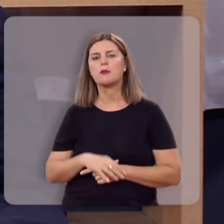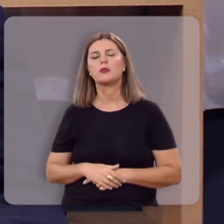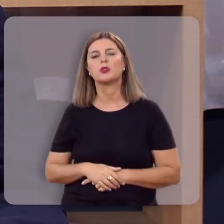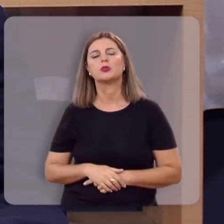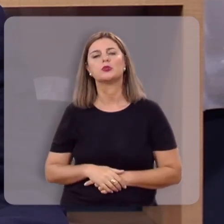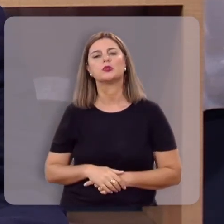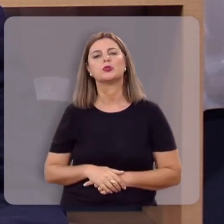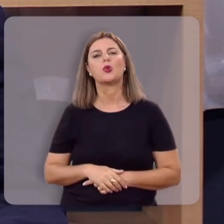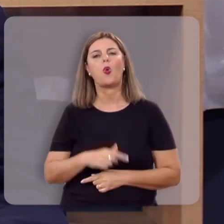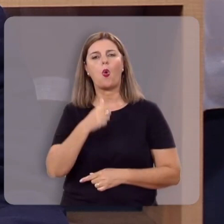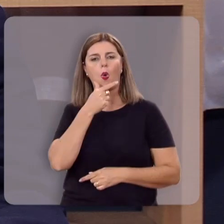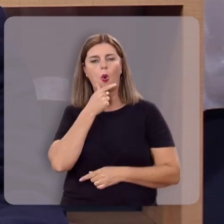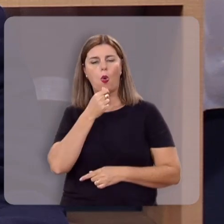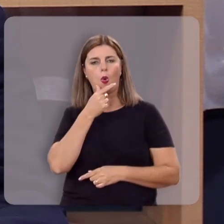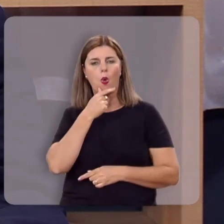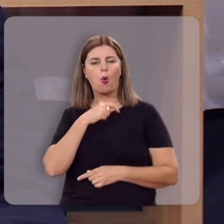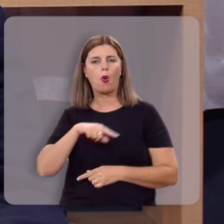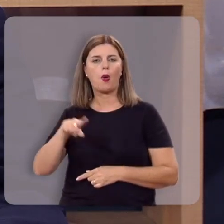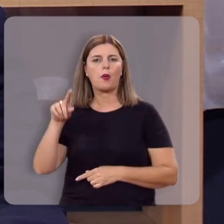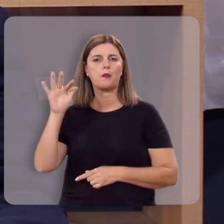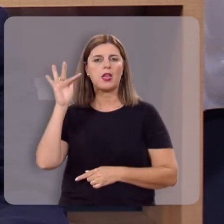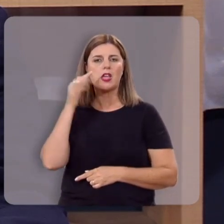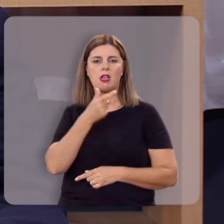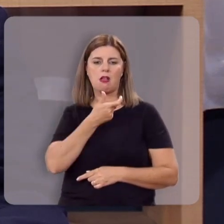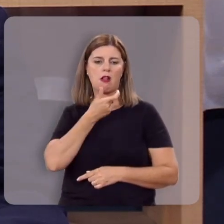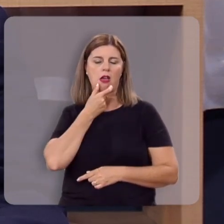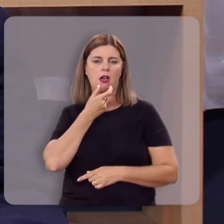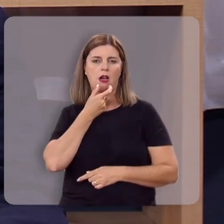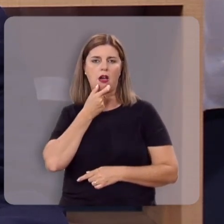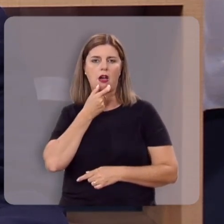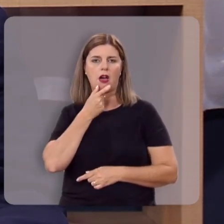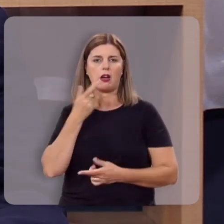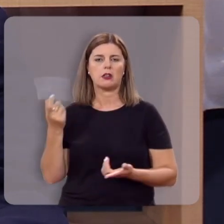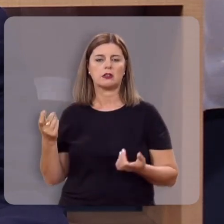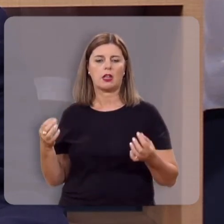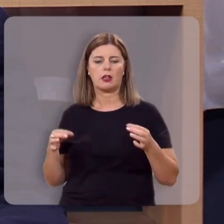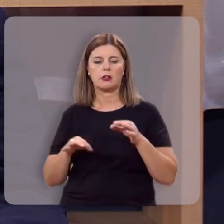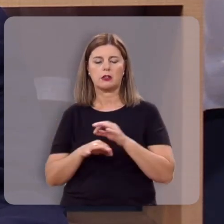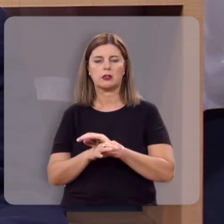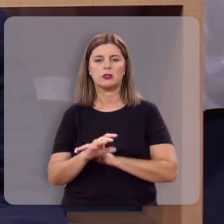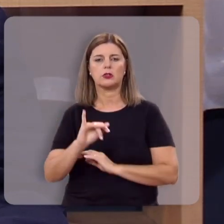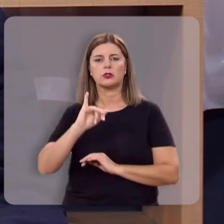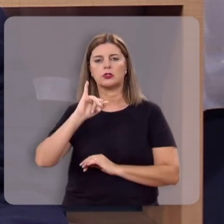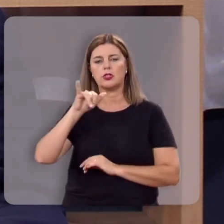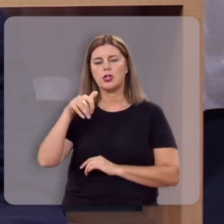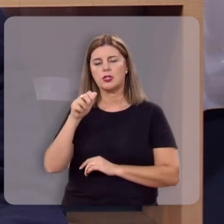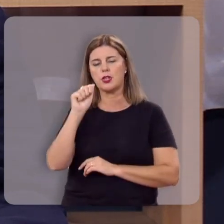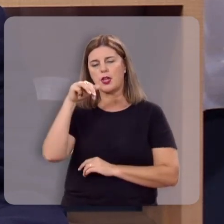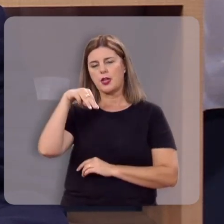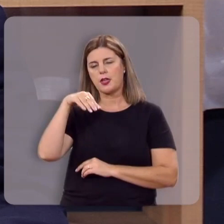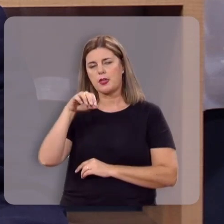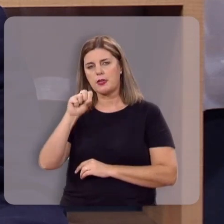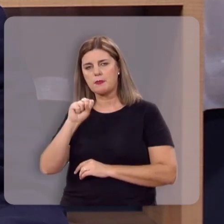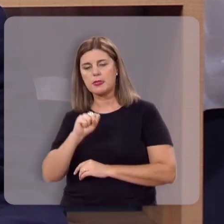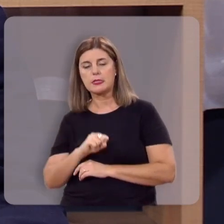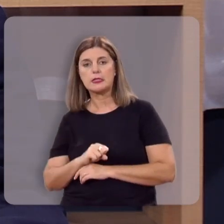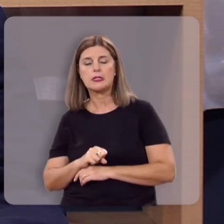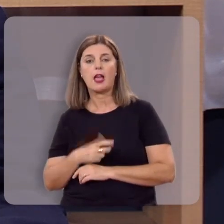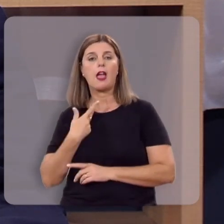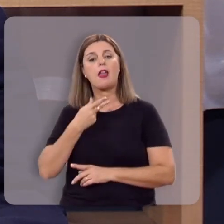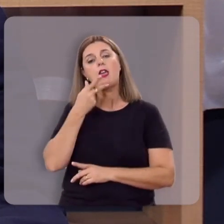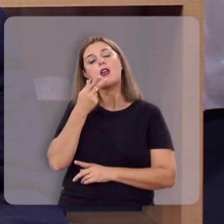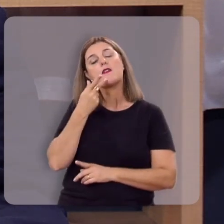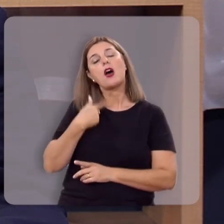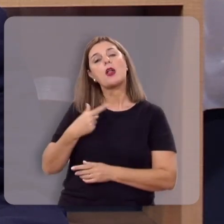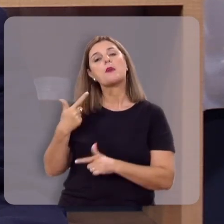citação do teólogo inglês que tem concluído o seu ministério no Canadá, James Houston, que ele conta que